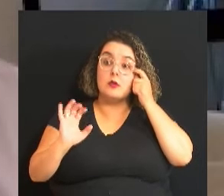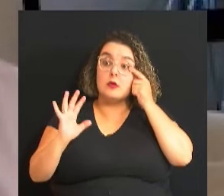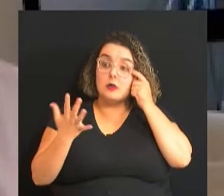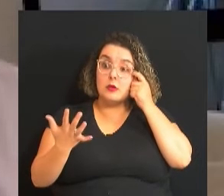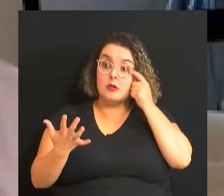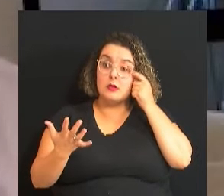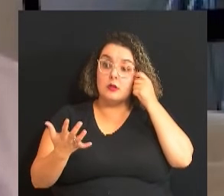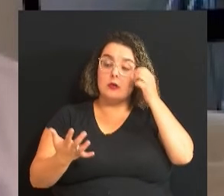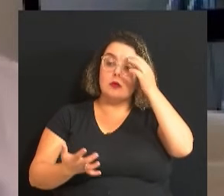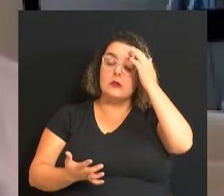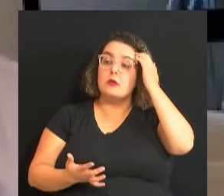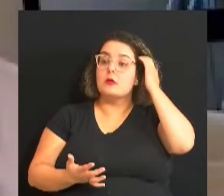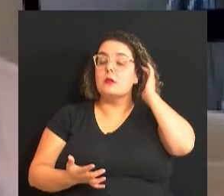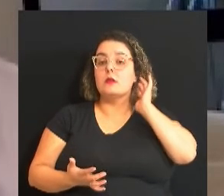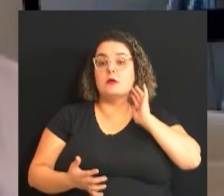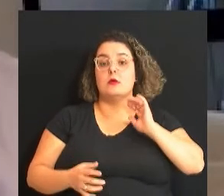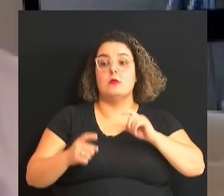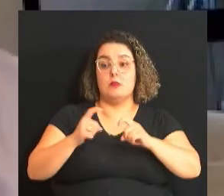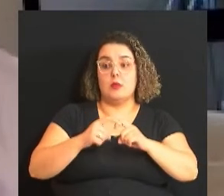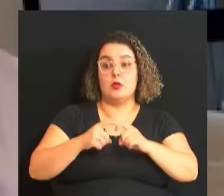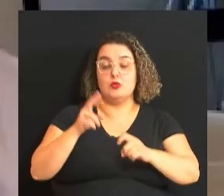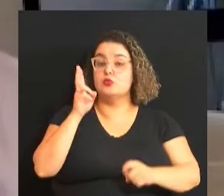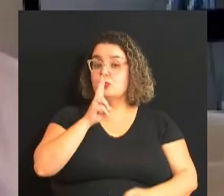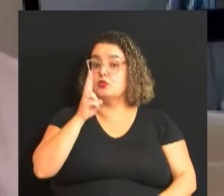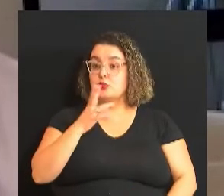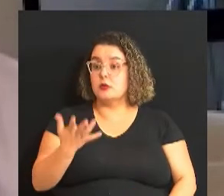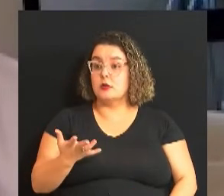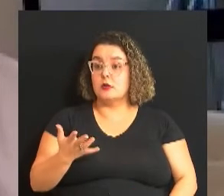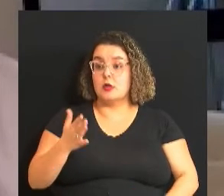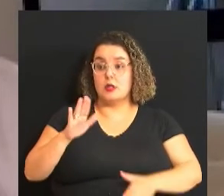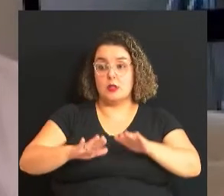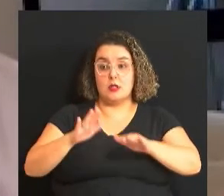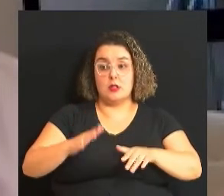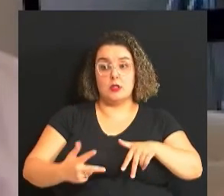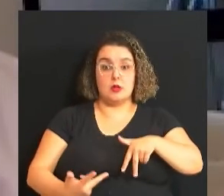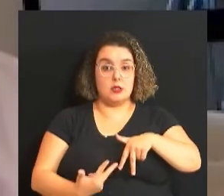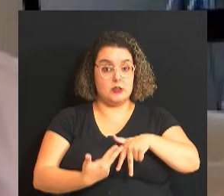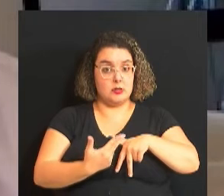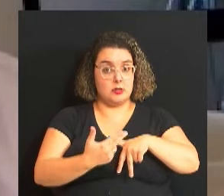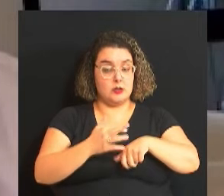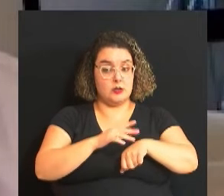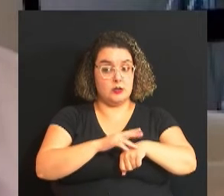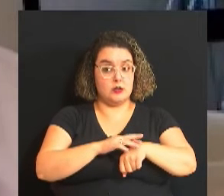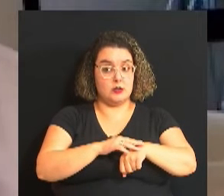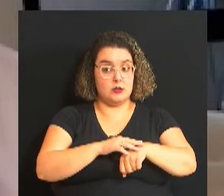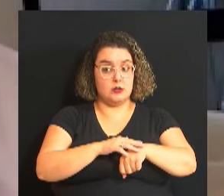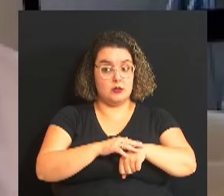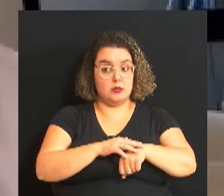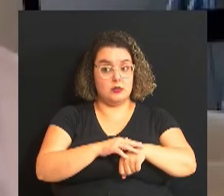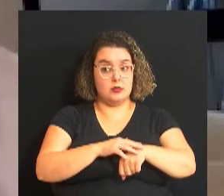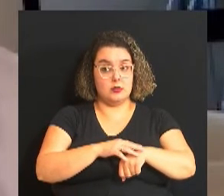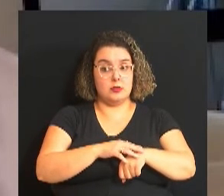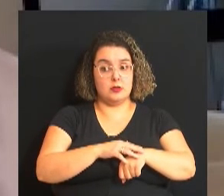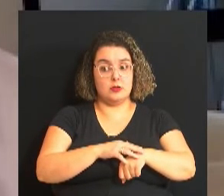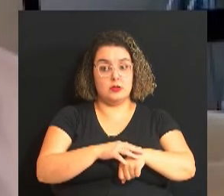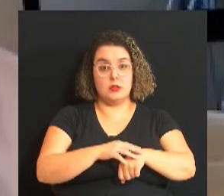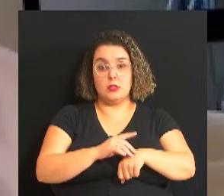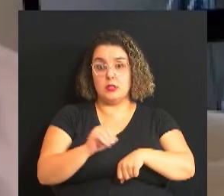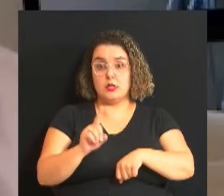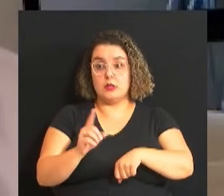que trabalham em urgências, que às vezes você vai operar um doente e não estava